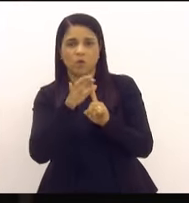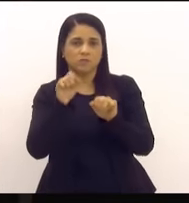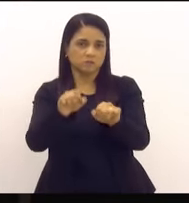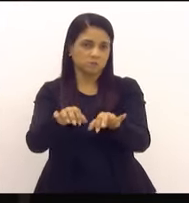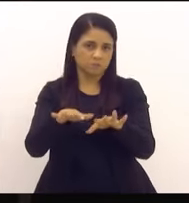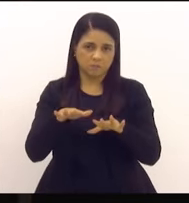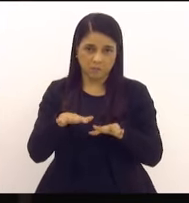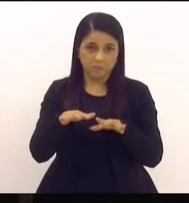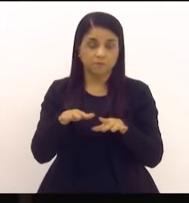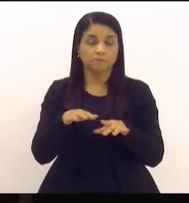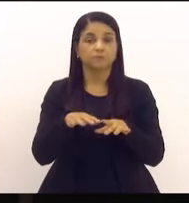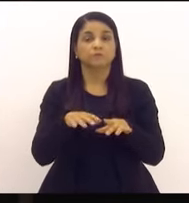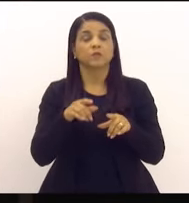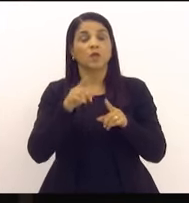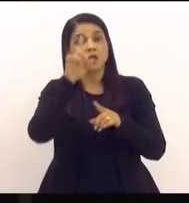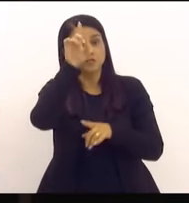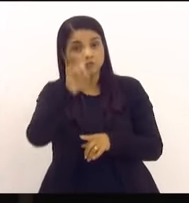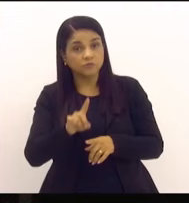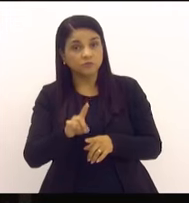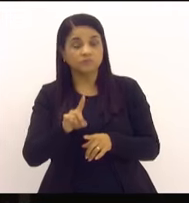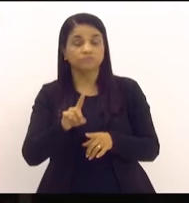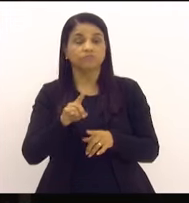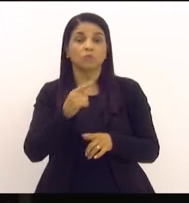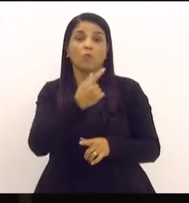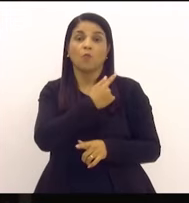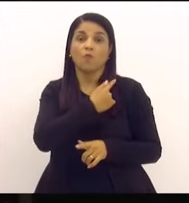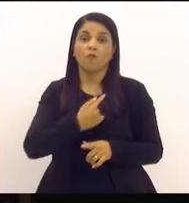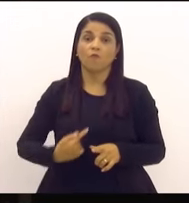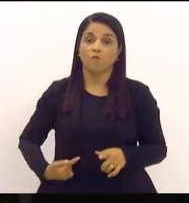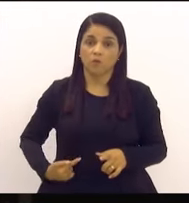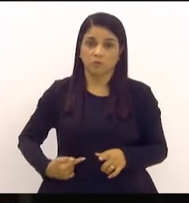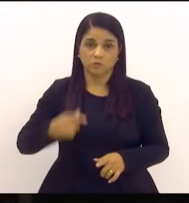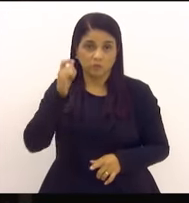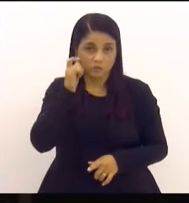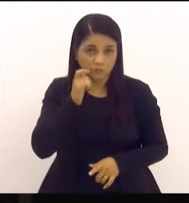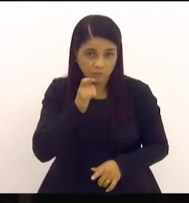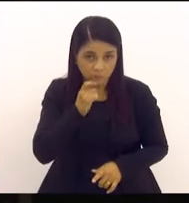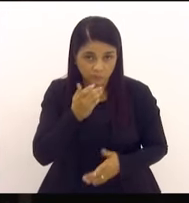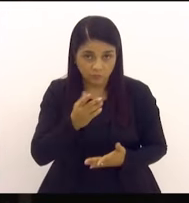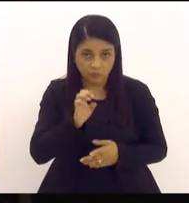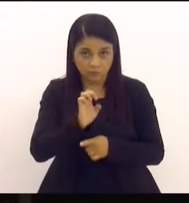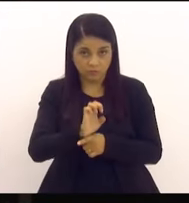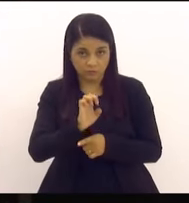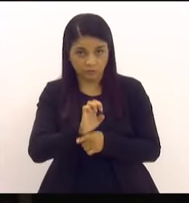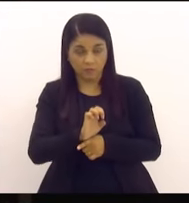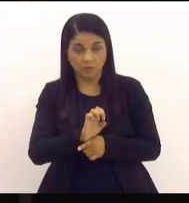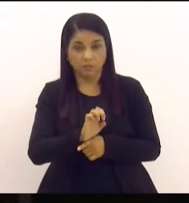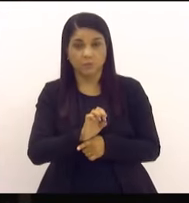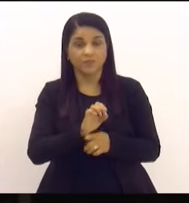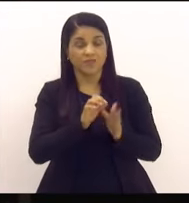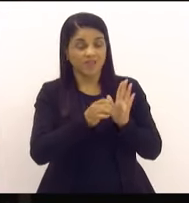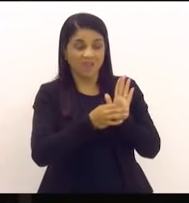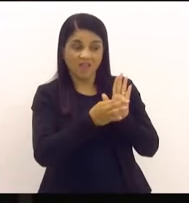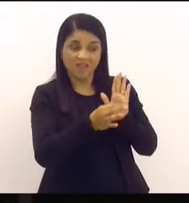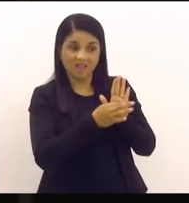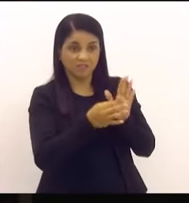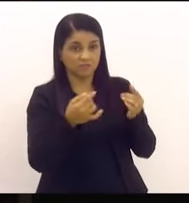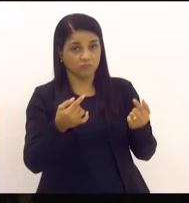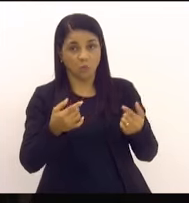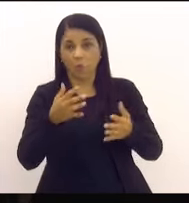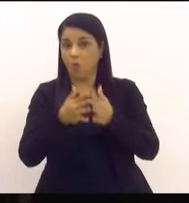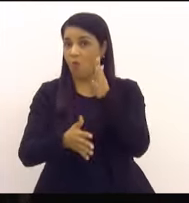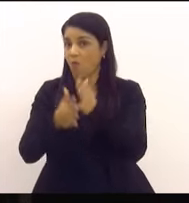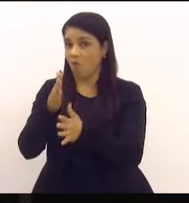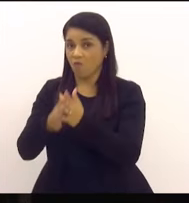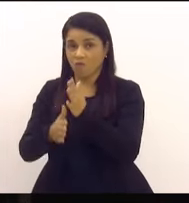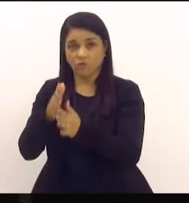uma decisão que parte do direito que lhe assiste como governador do estado E aí as críticas que faço não se confundem com o governador. A